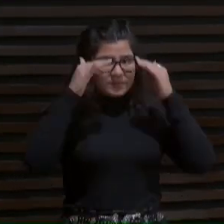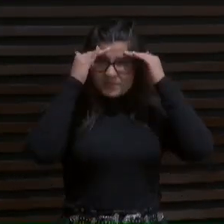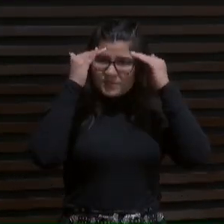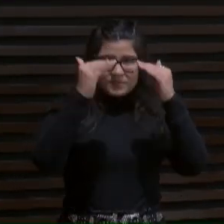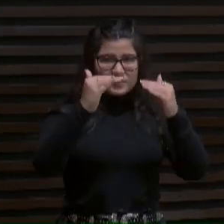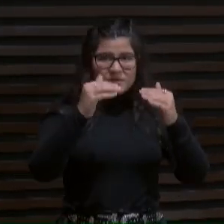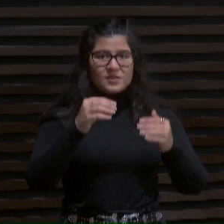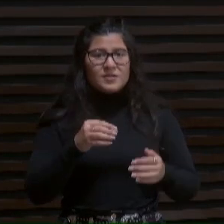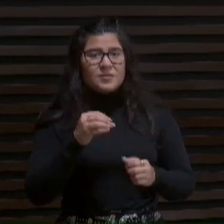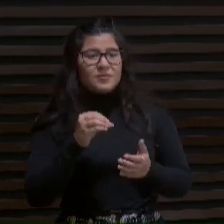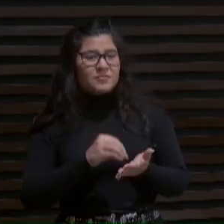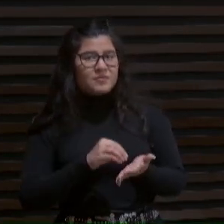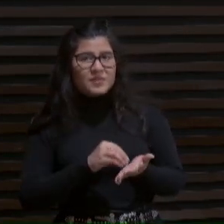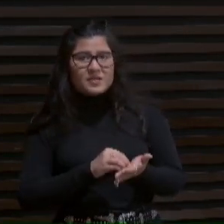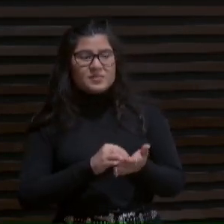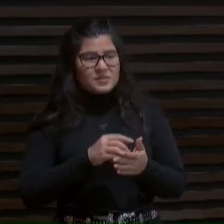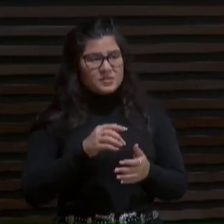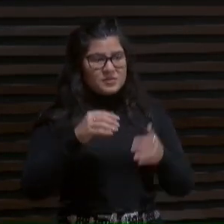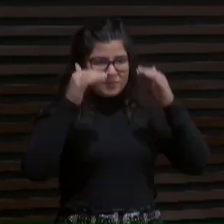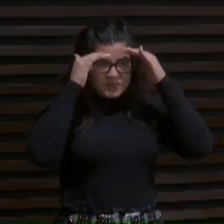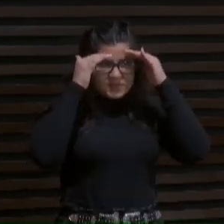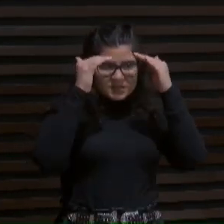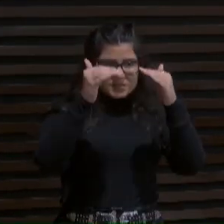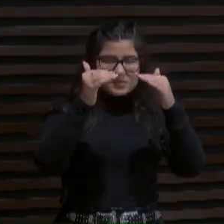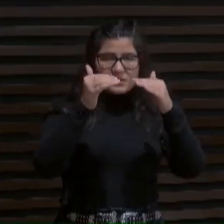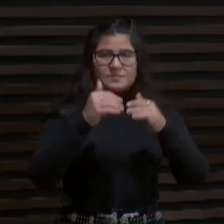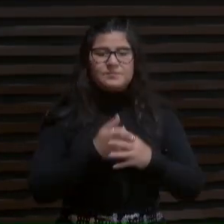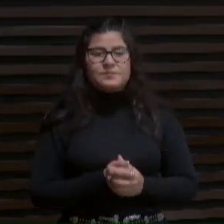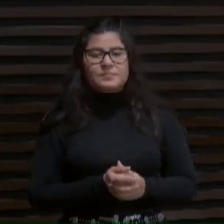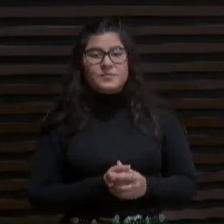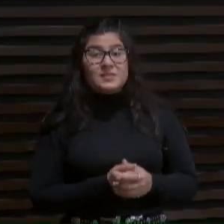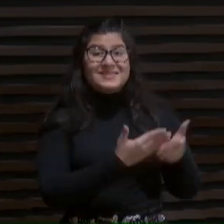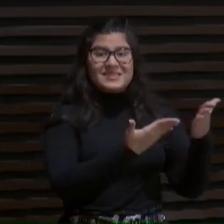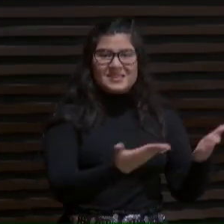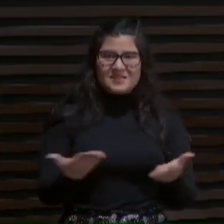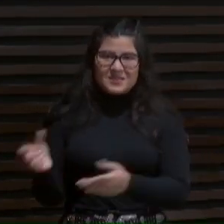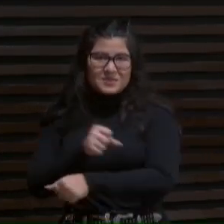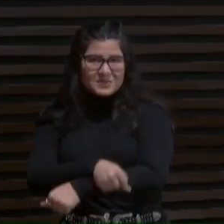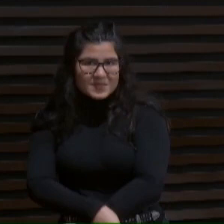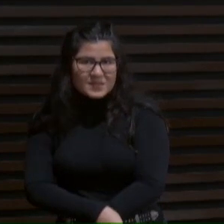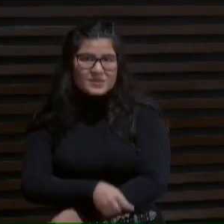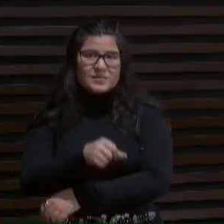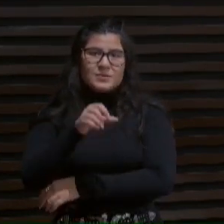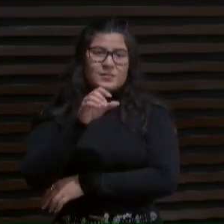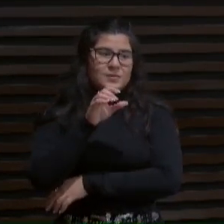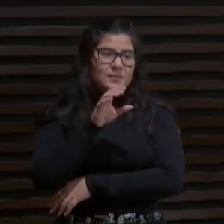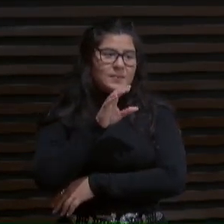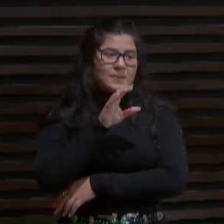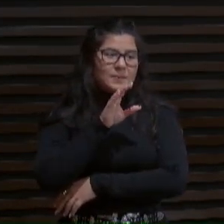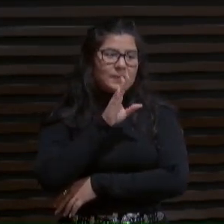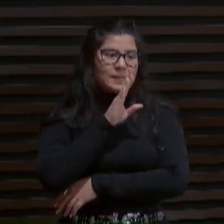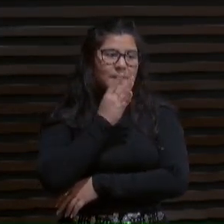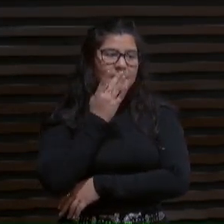de zelo, e foram levados para o exílio. E quando estiveram no exílio, na Babilônia, cerca de